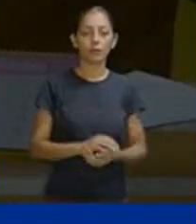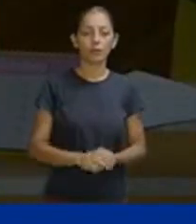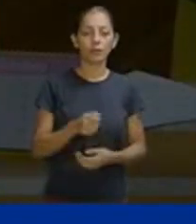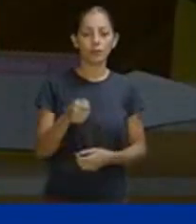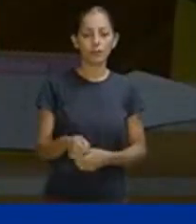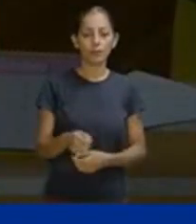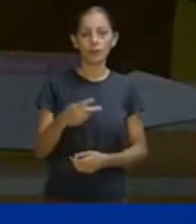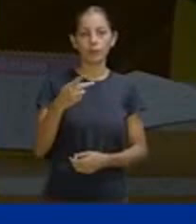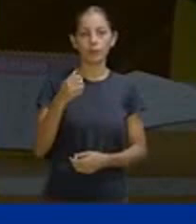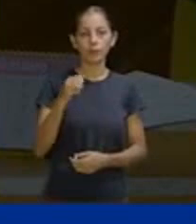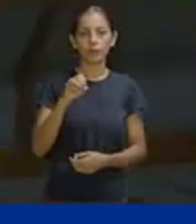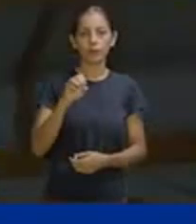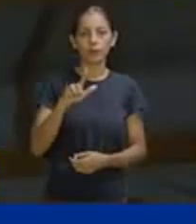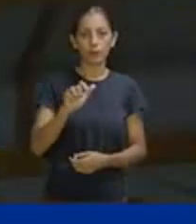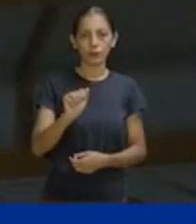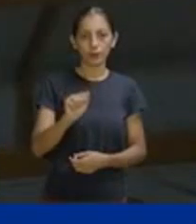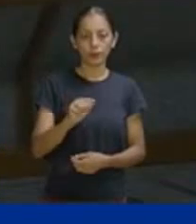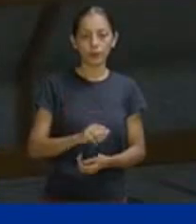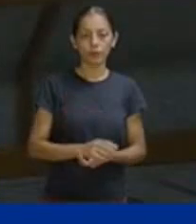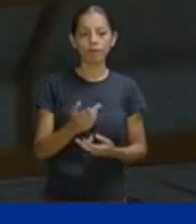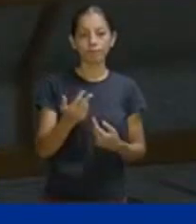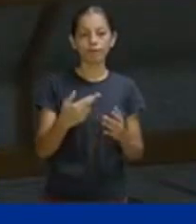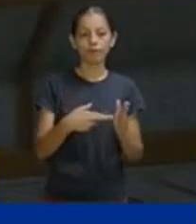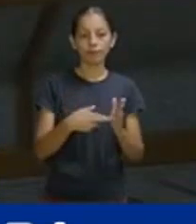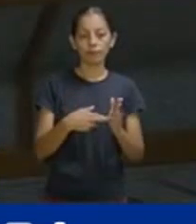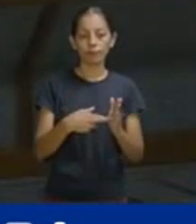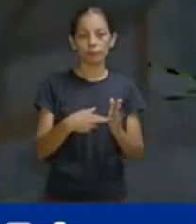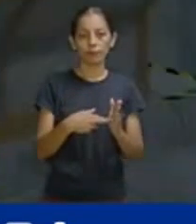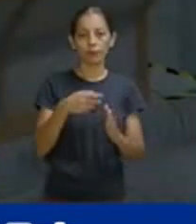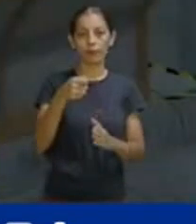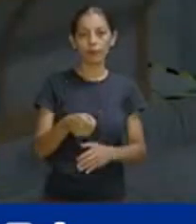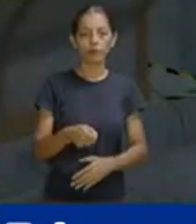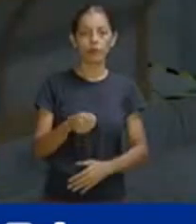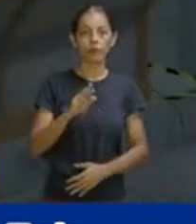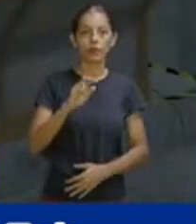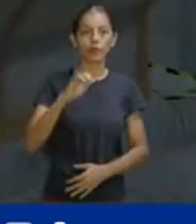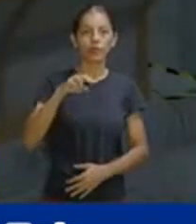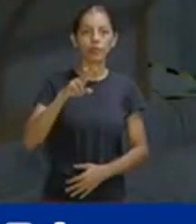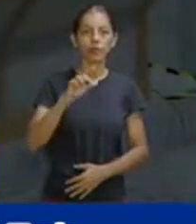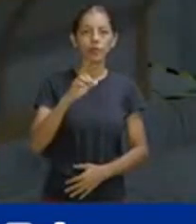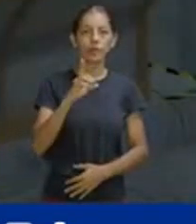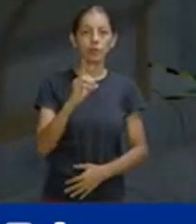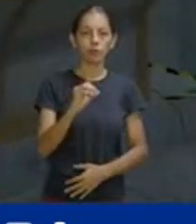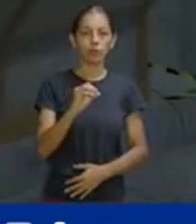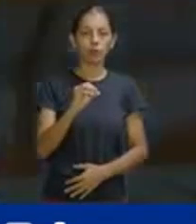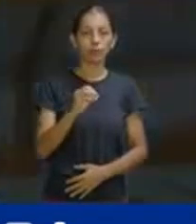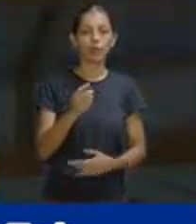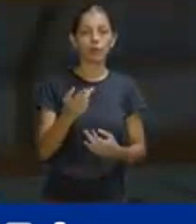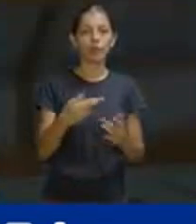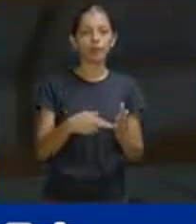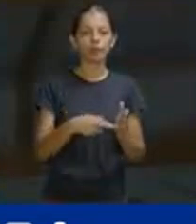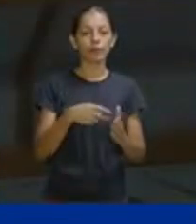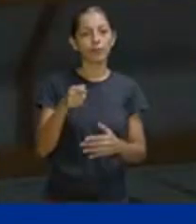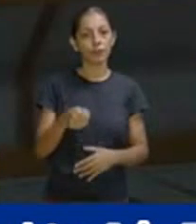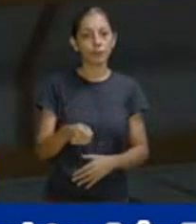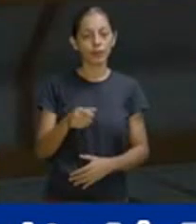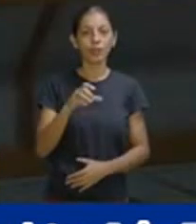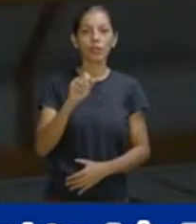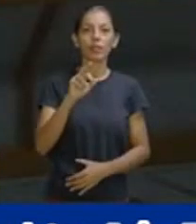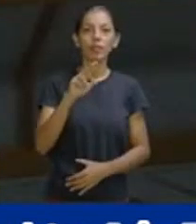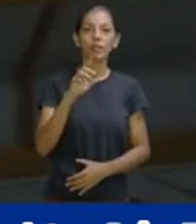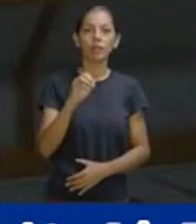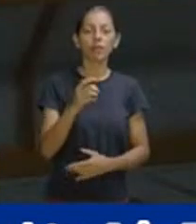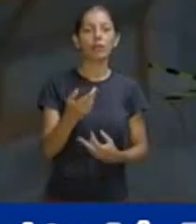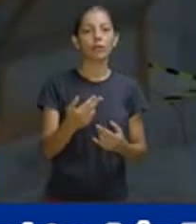Juíza Paola Santos. Com o relator. Juiz Rivaldo Valente. Acompanhe o relator, senhor presidente. Juiz Carlos Torque.